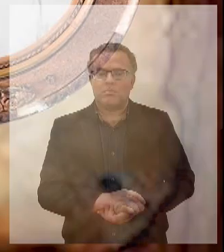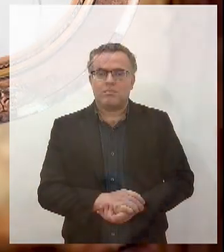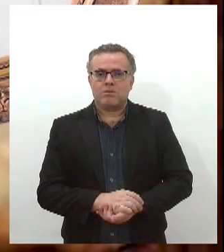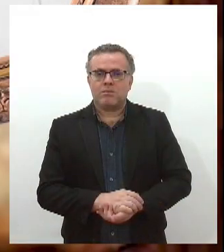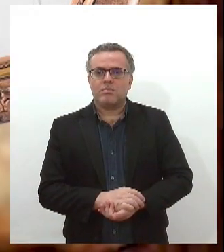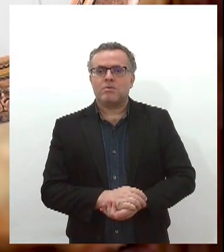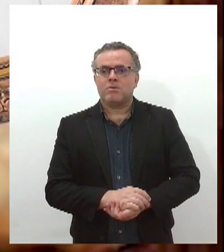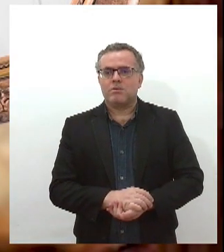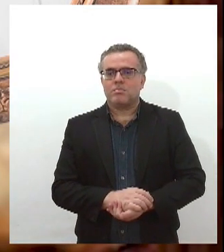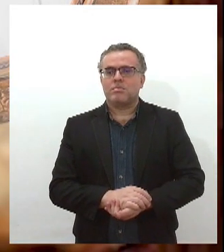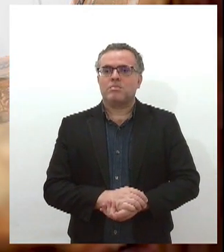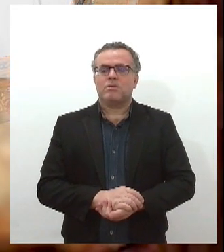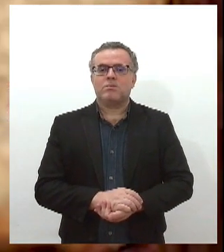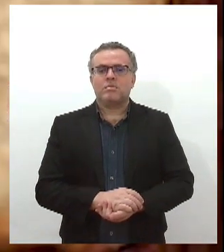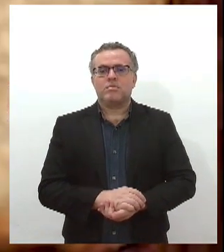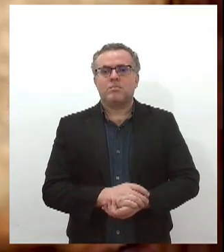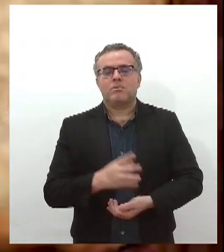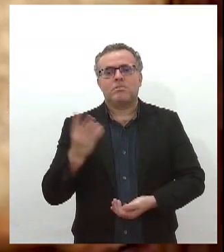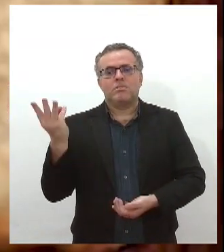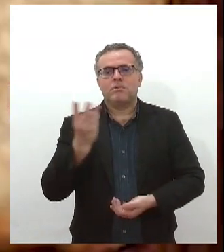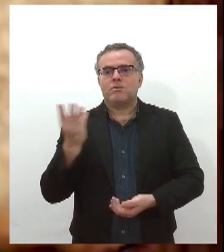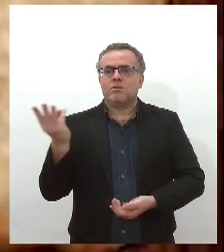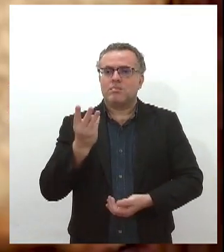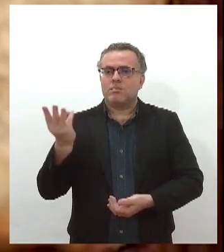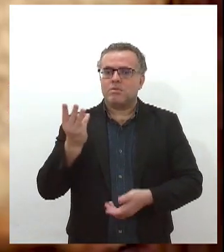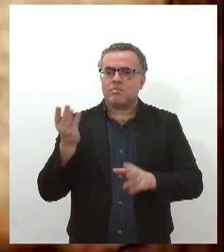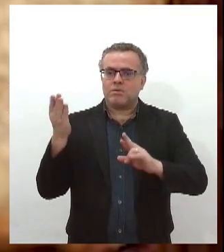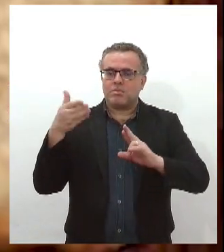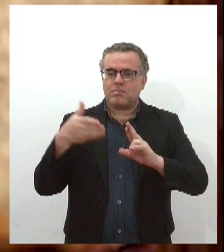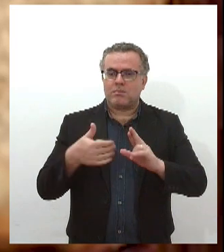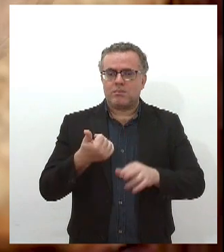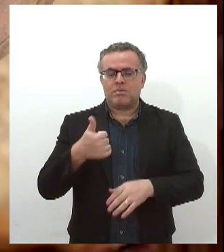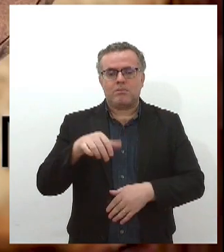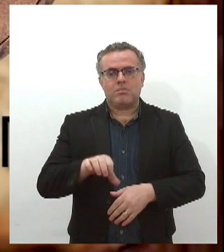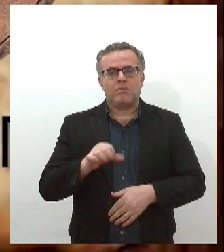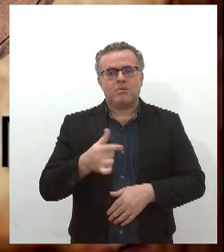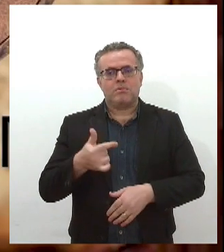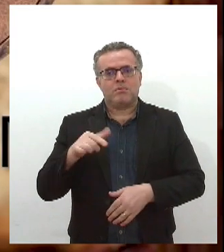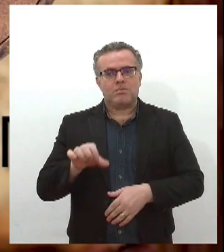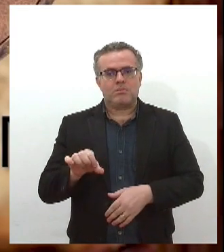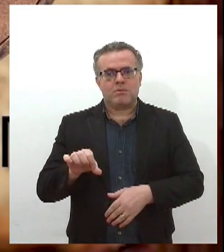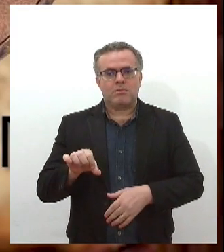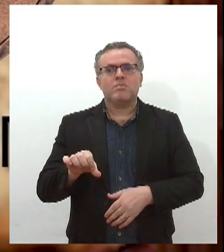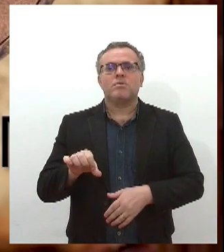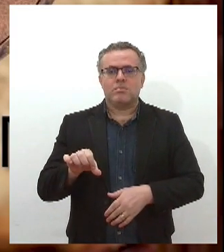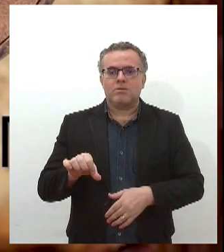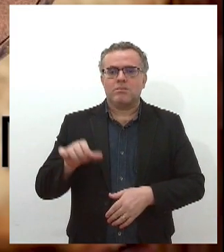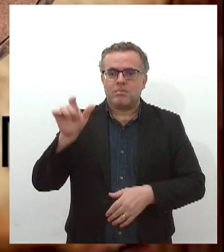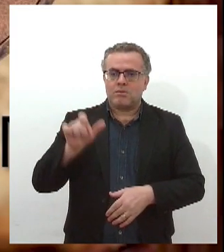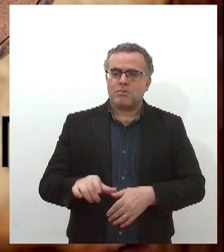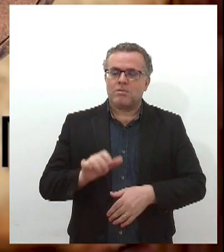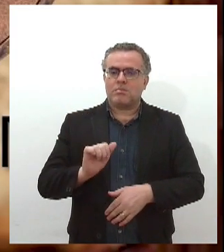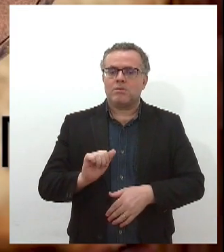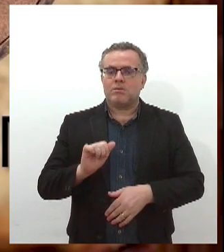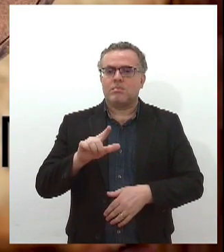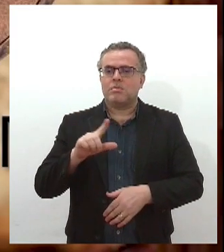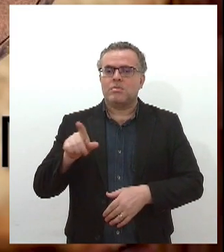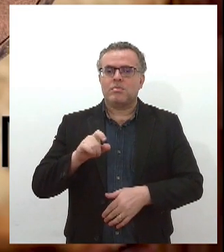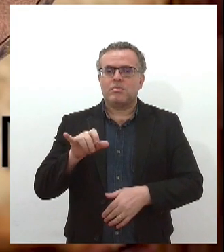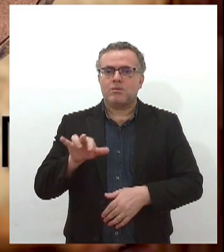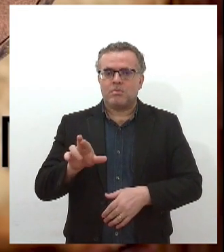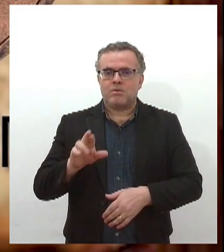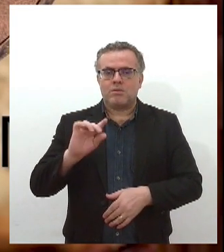Elas foram precursoras. Em 1929, Alzira Soriano foi a primeira mulher